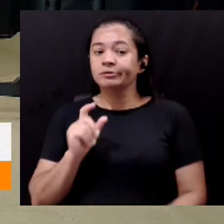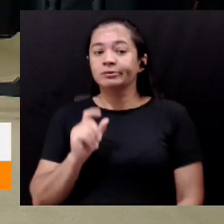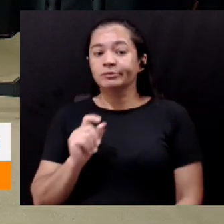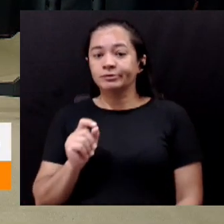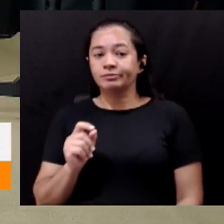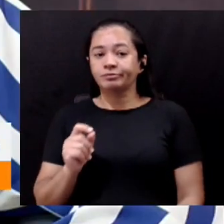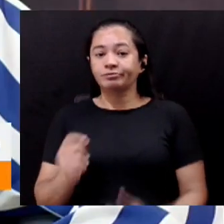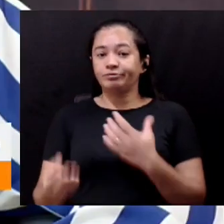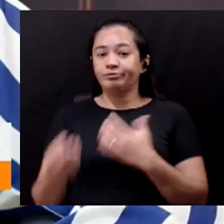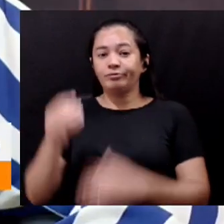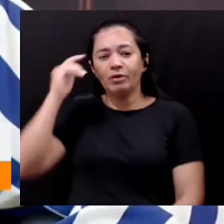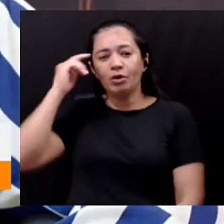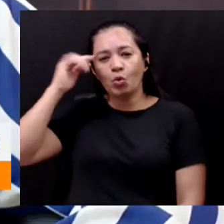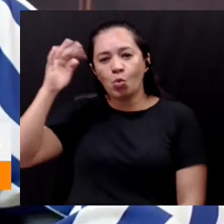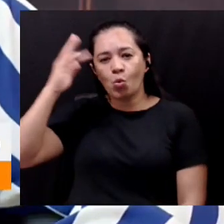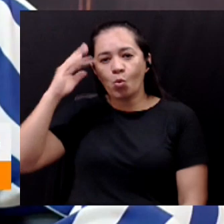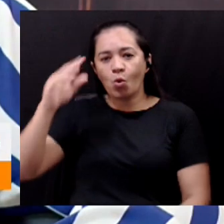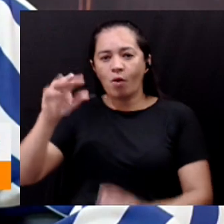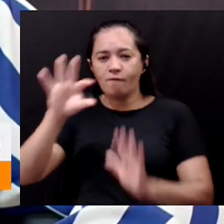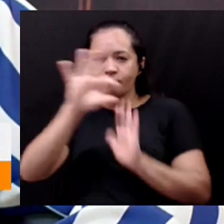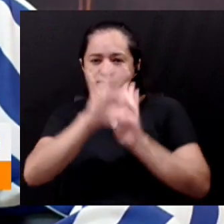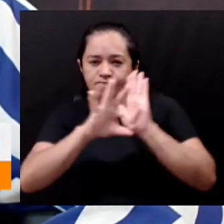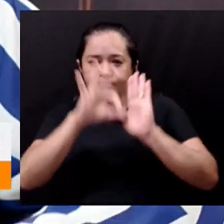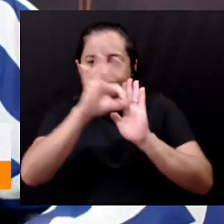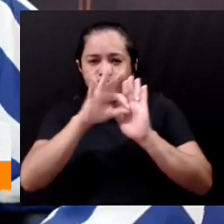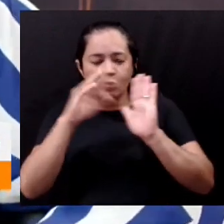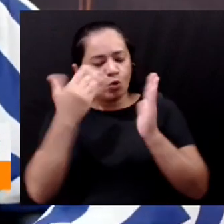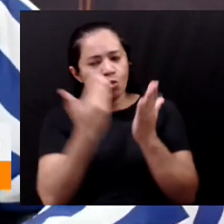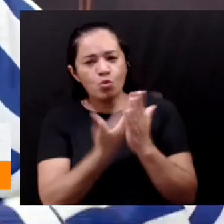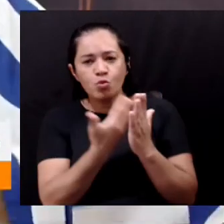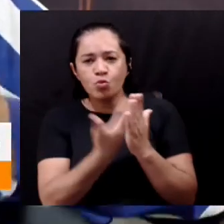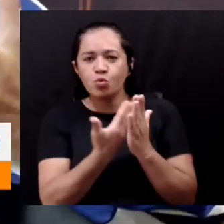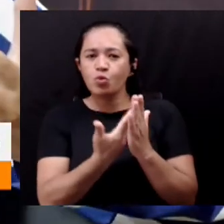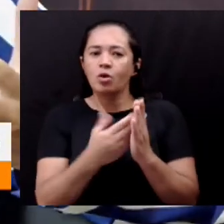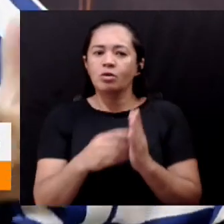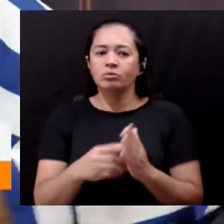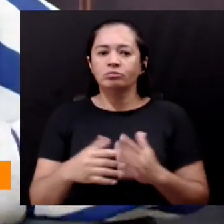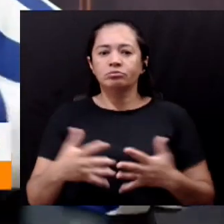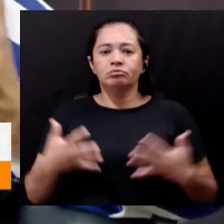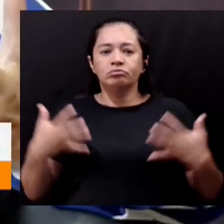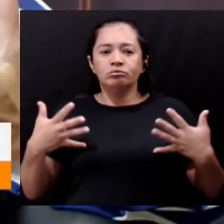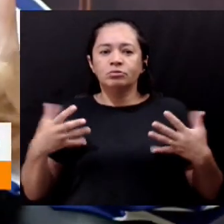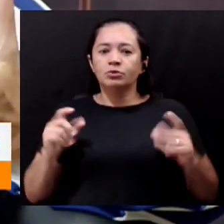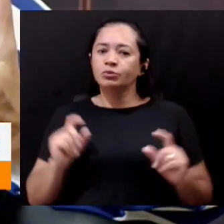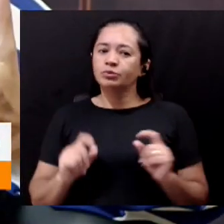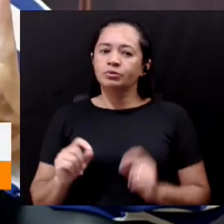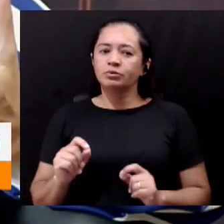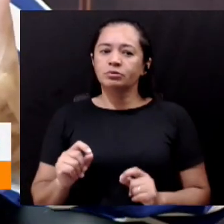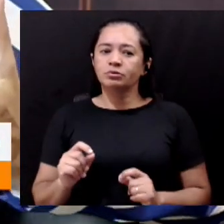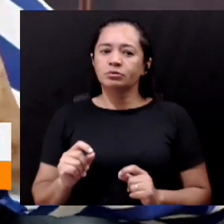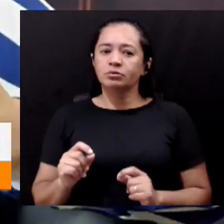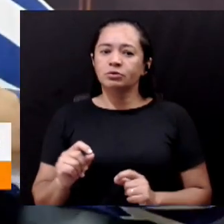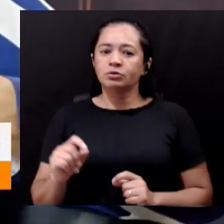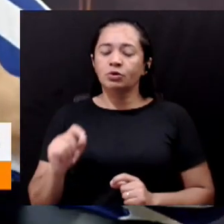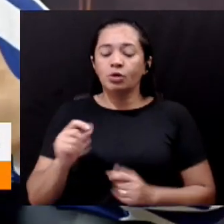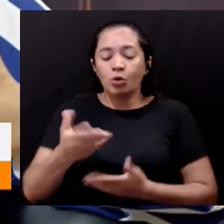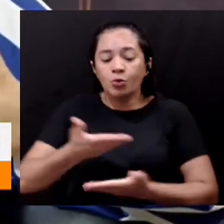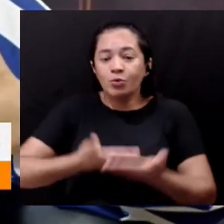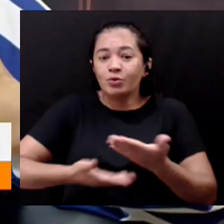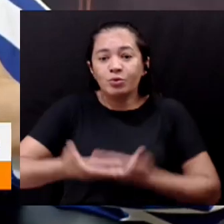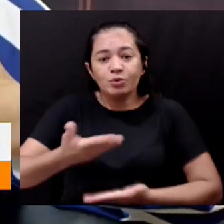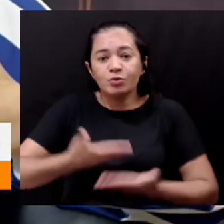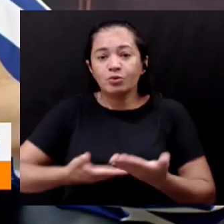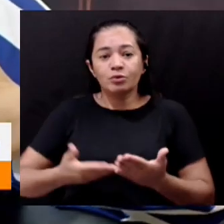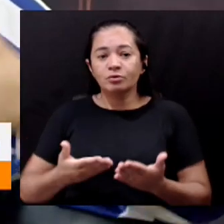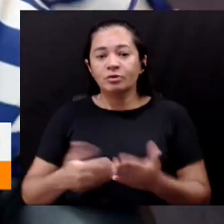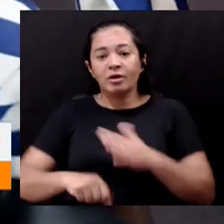pra psicanálise do Uhum, Freud, o ego ele é o que media, né, na verdade, o que a gente tem